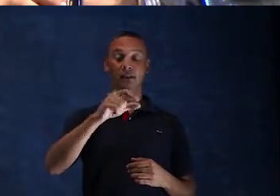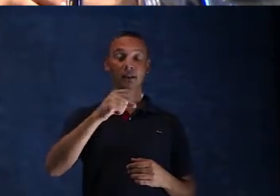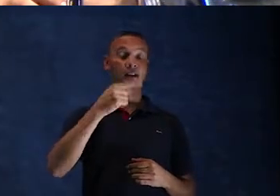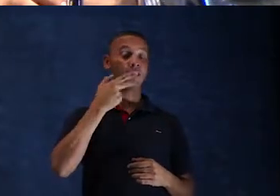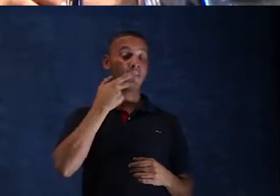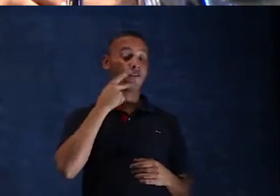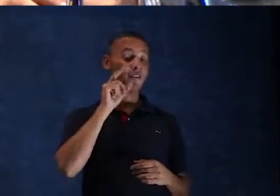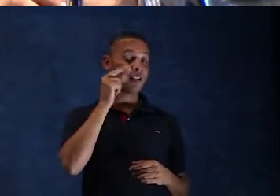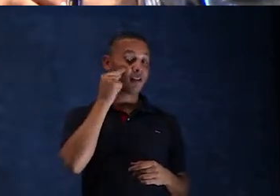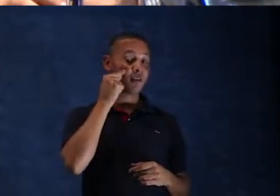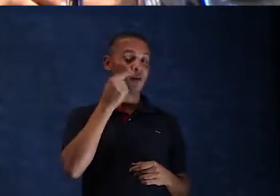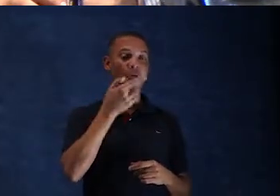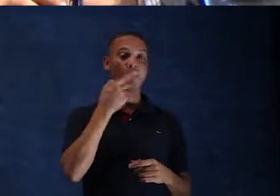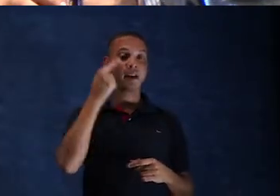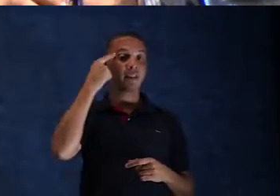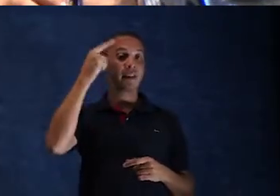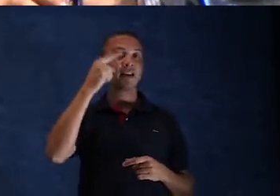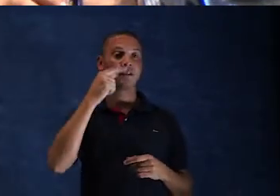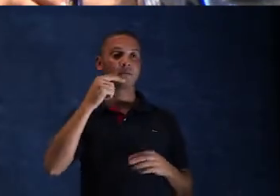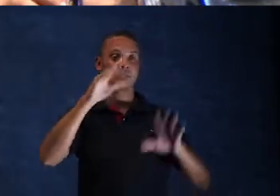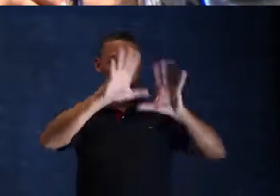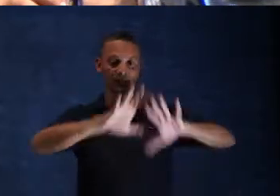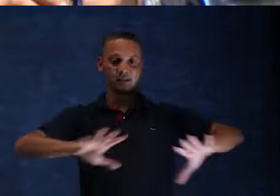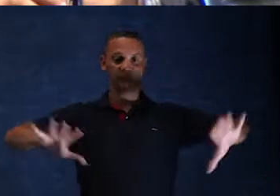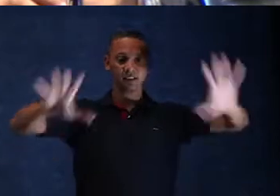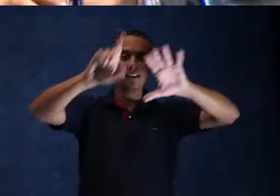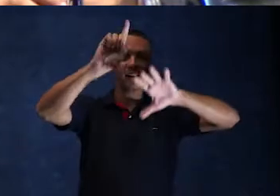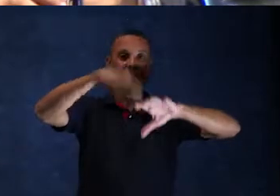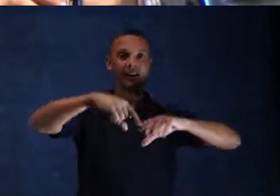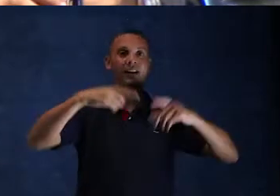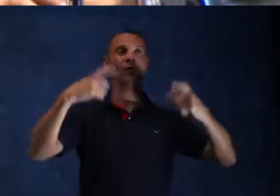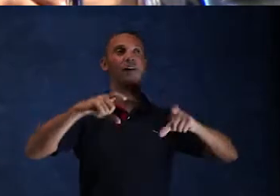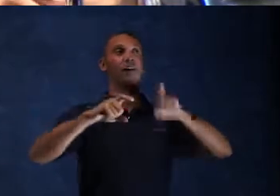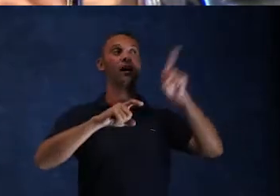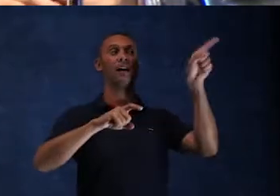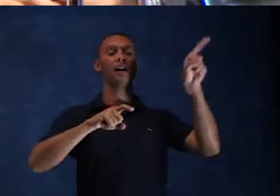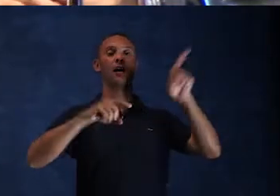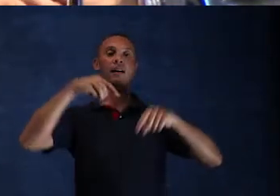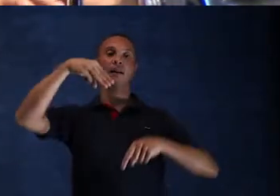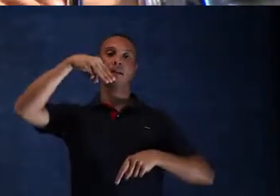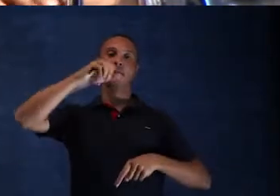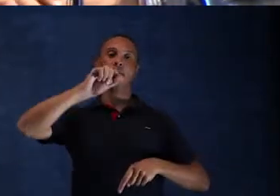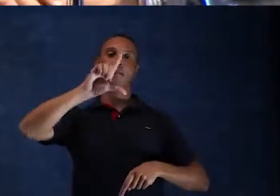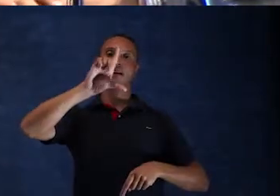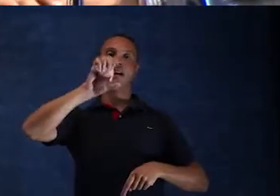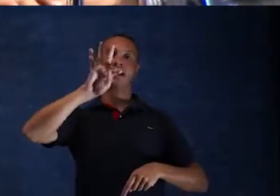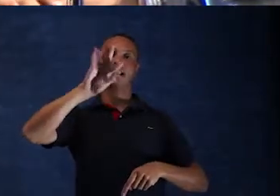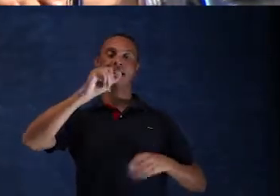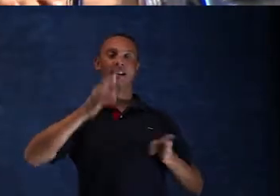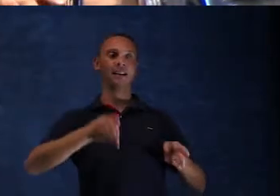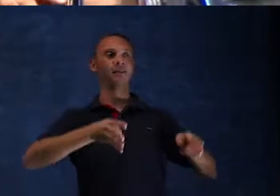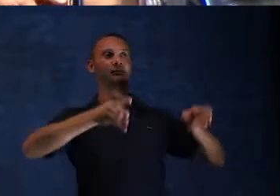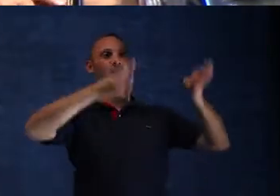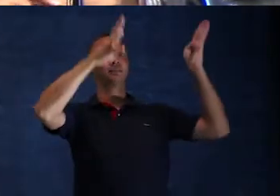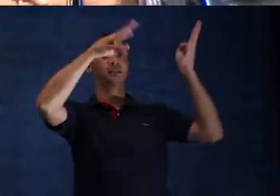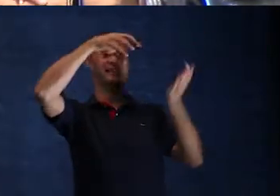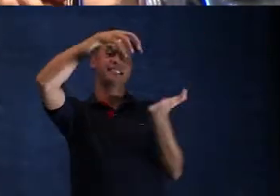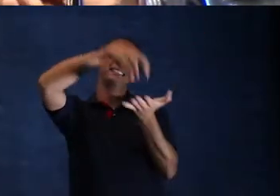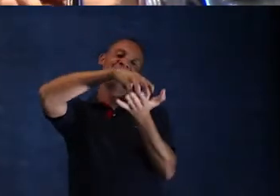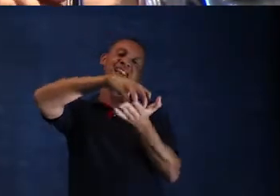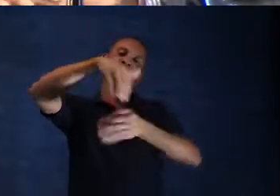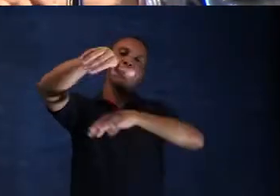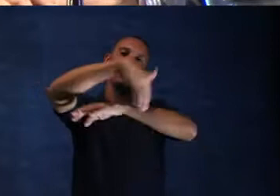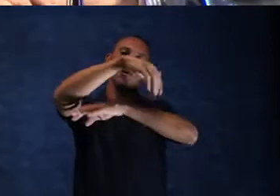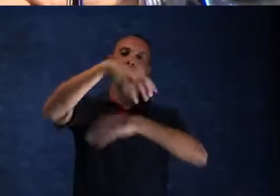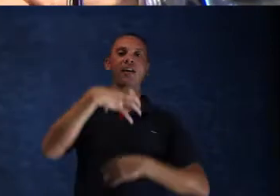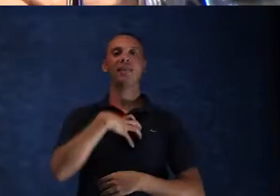dica. O cenário já é o Maleta, não é a Lagoa da Pampulha, é aqui o centro, Rua da